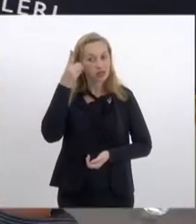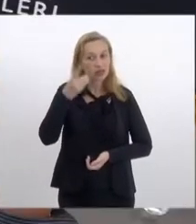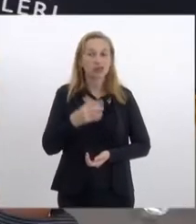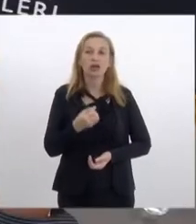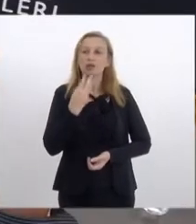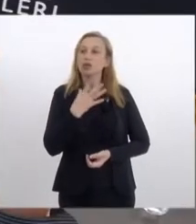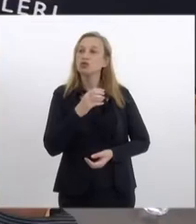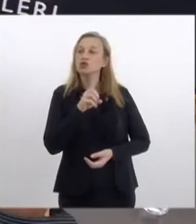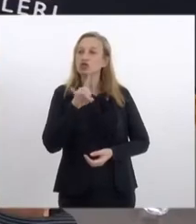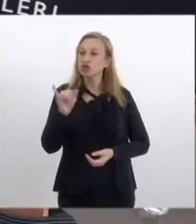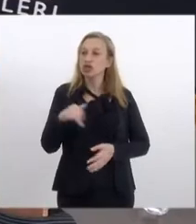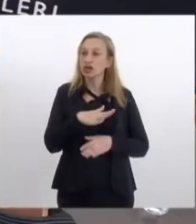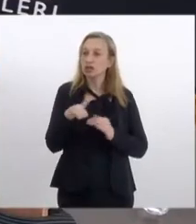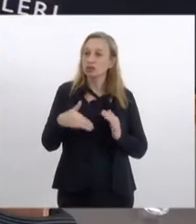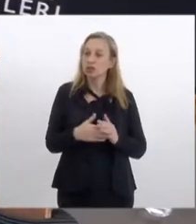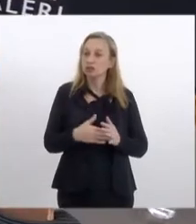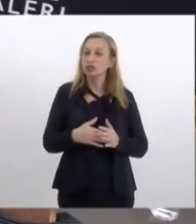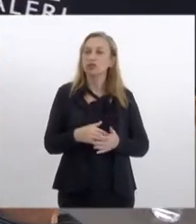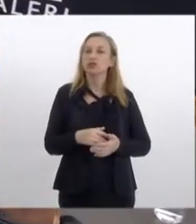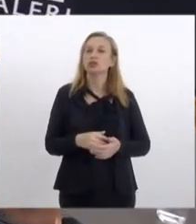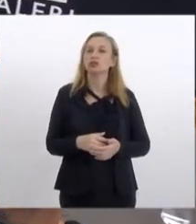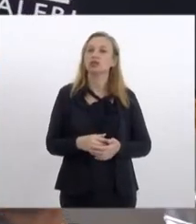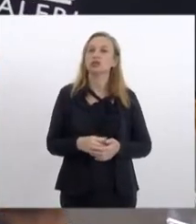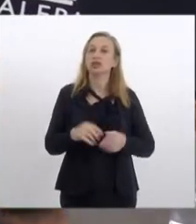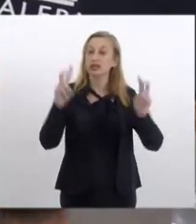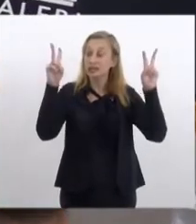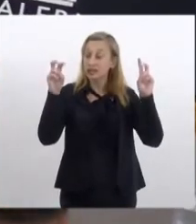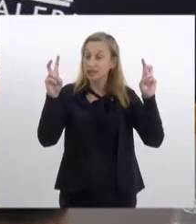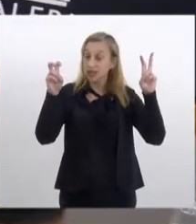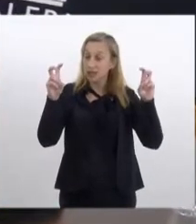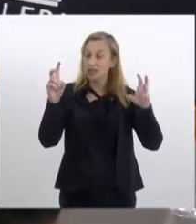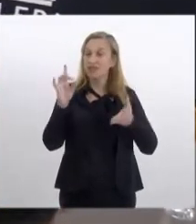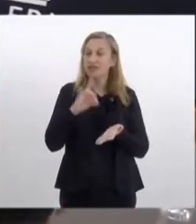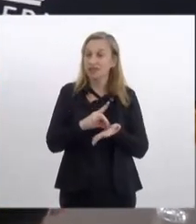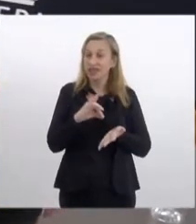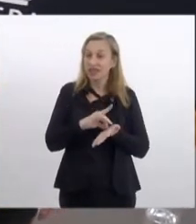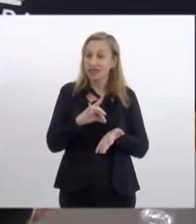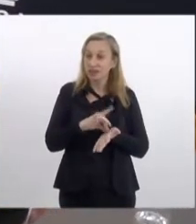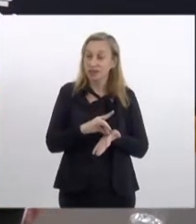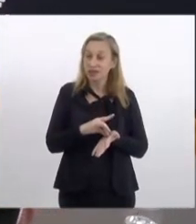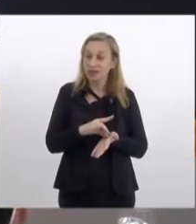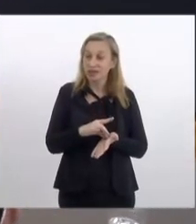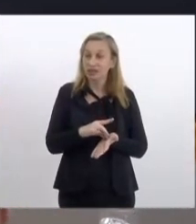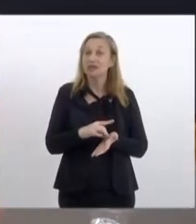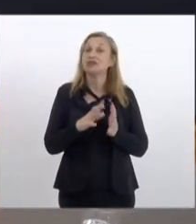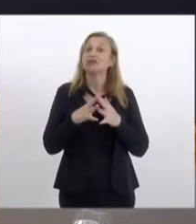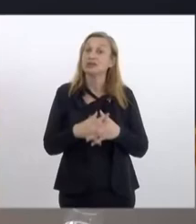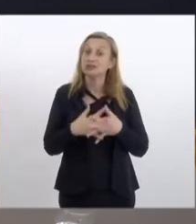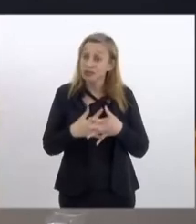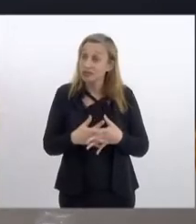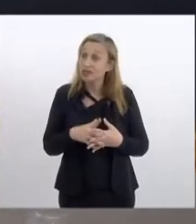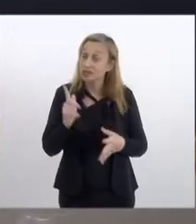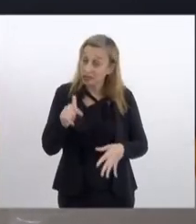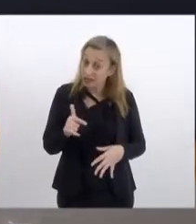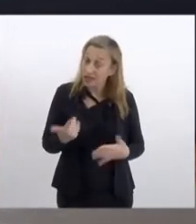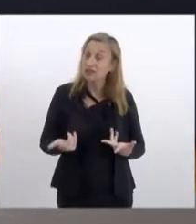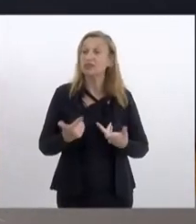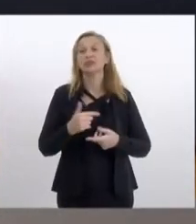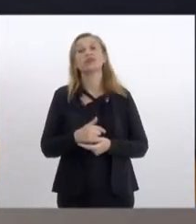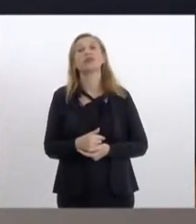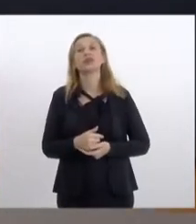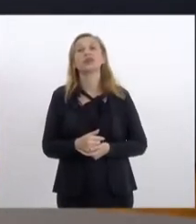Bom dia a todos que estão participando, né, desse tema realmente bem complexo, né, com